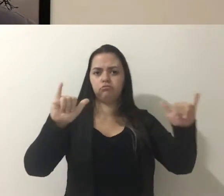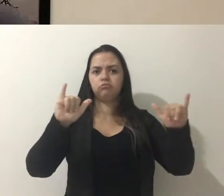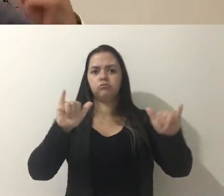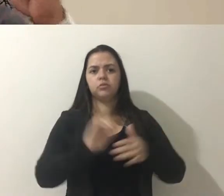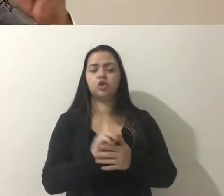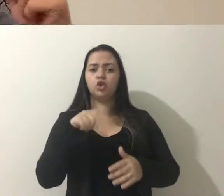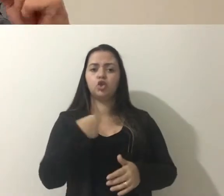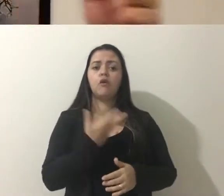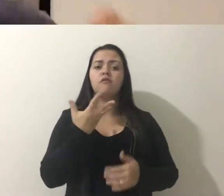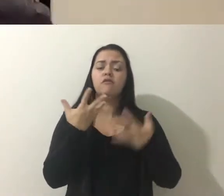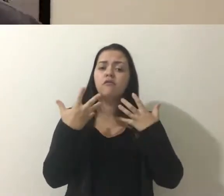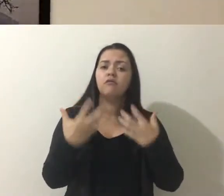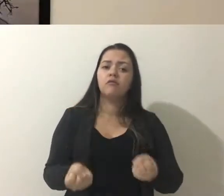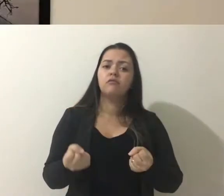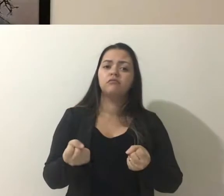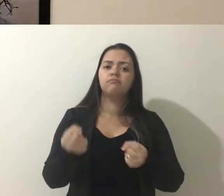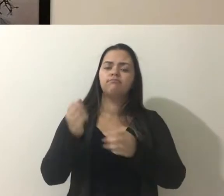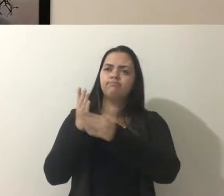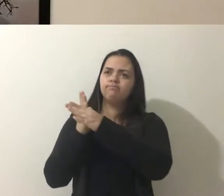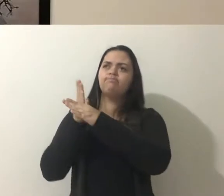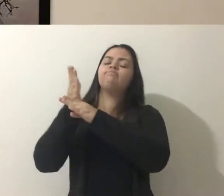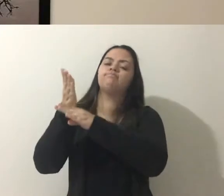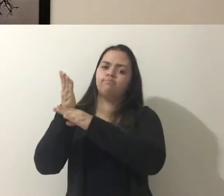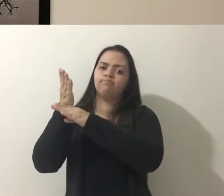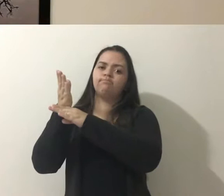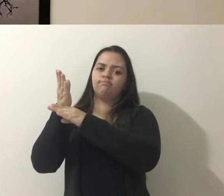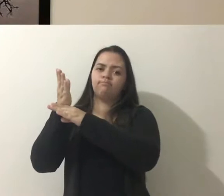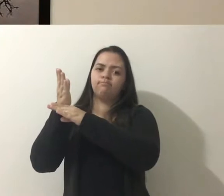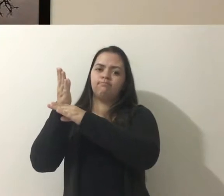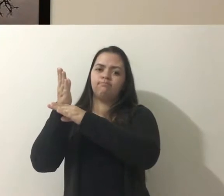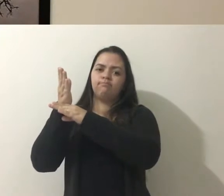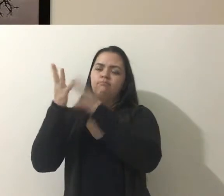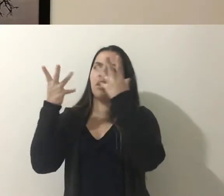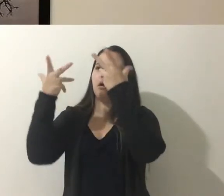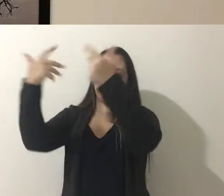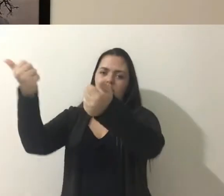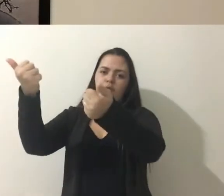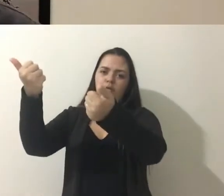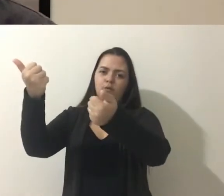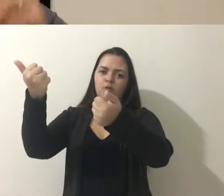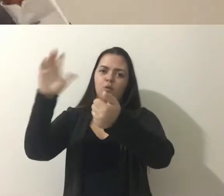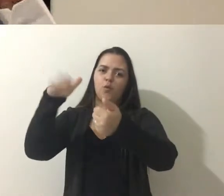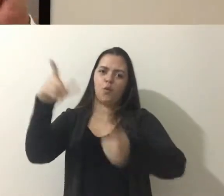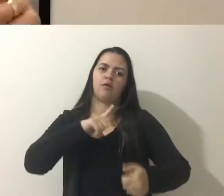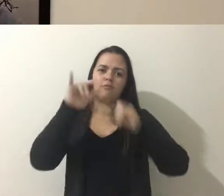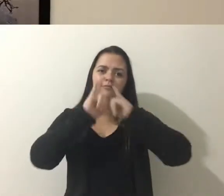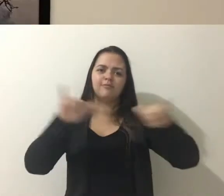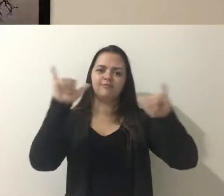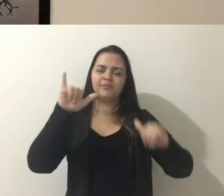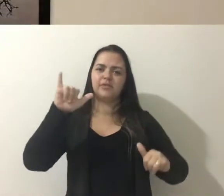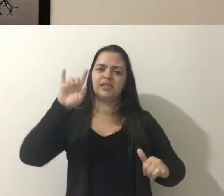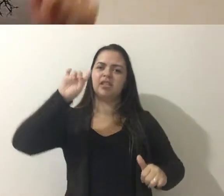caminharemos para um glorioso amanhecer a partir dessa notícia de que Ele